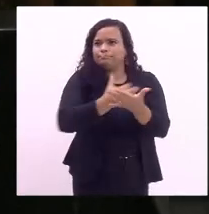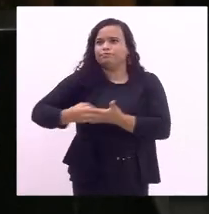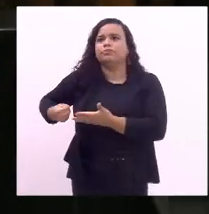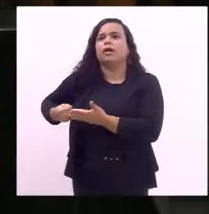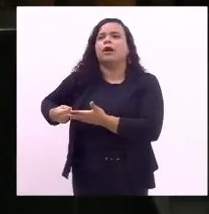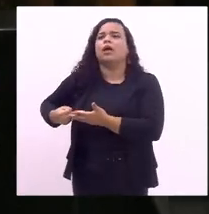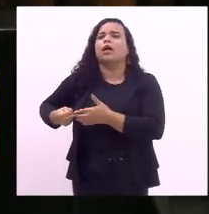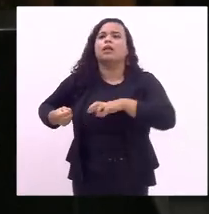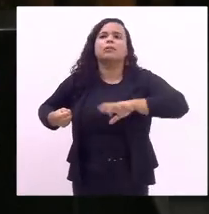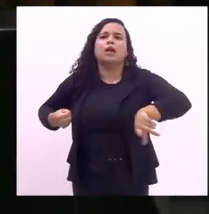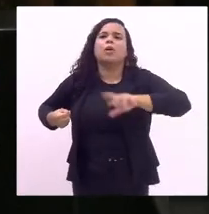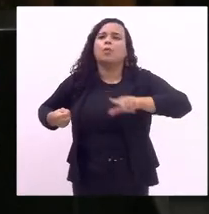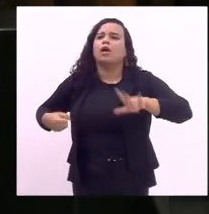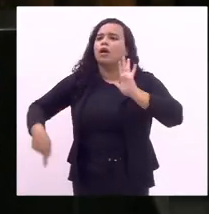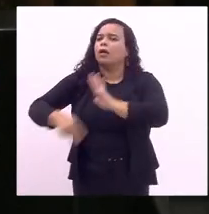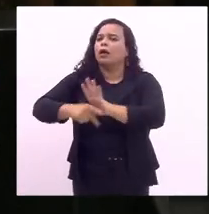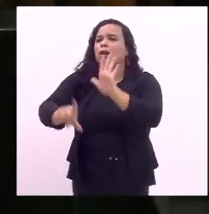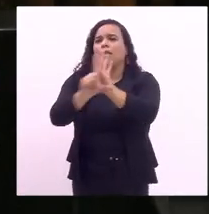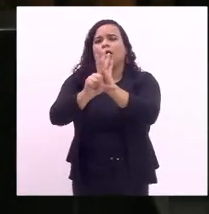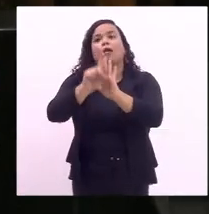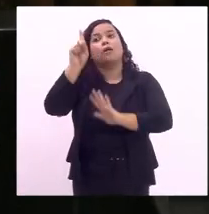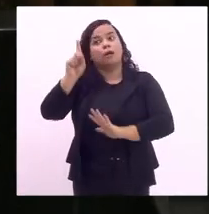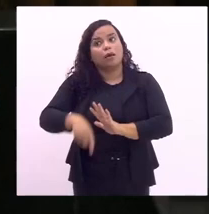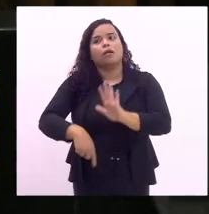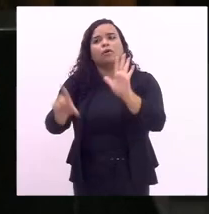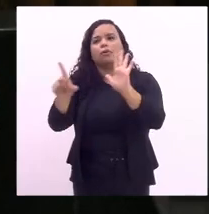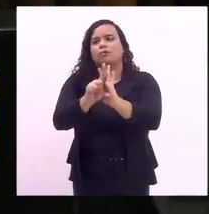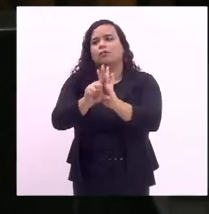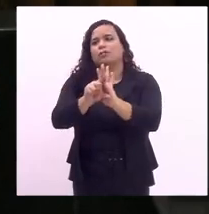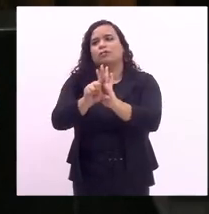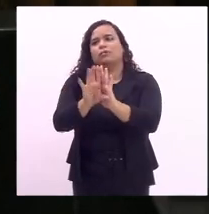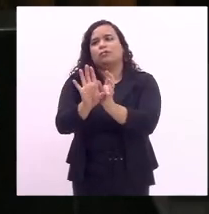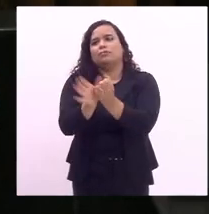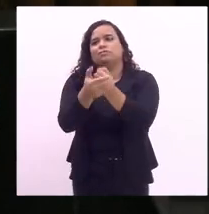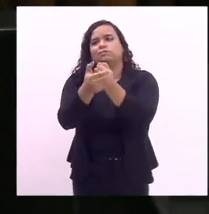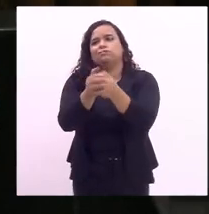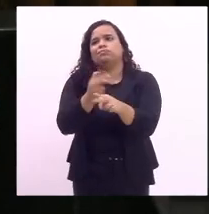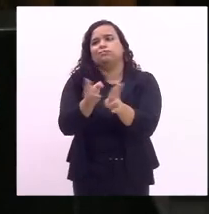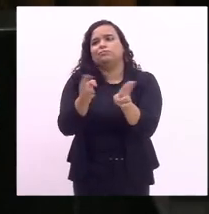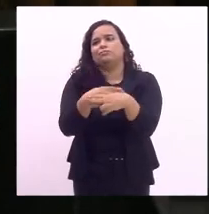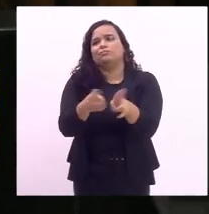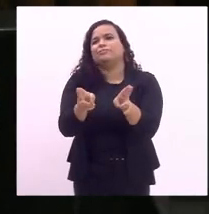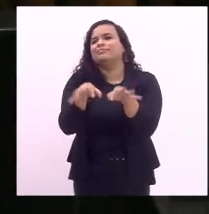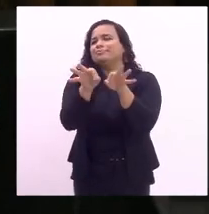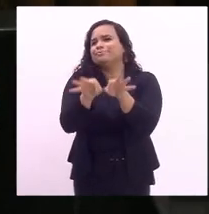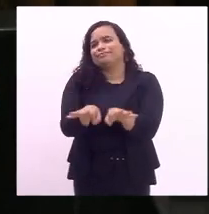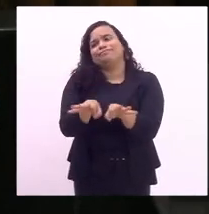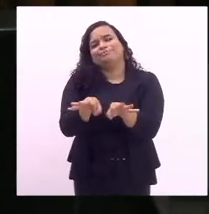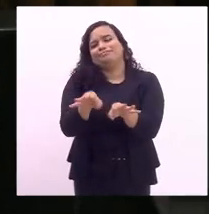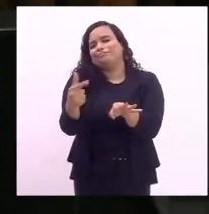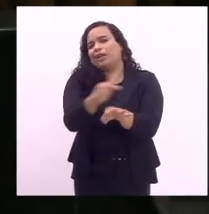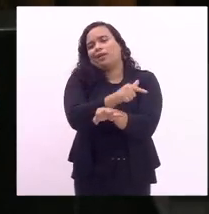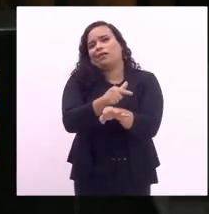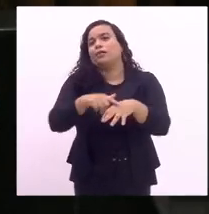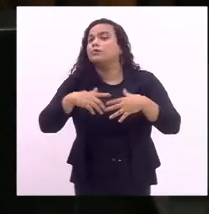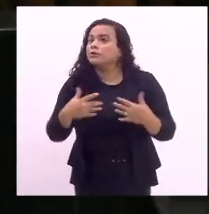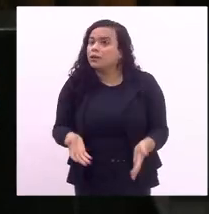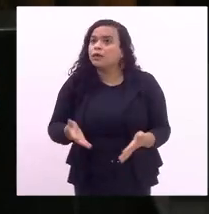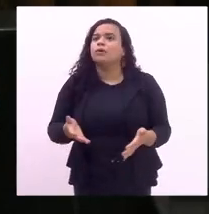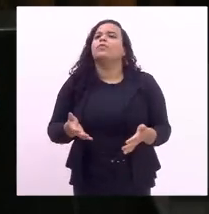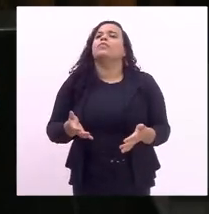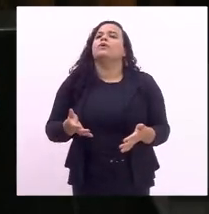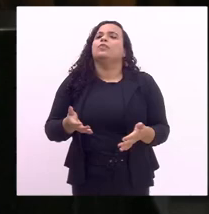de armas legalizadas, vêm de armas, muitas vezes, de produtos irregulares, Então, não tem nada a